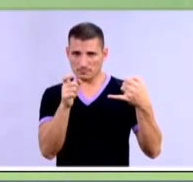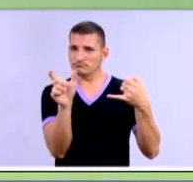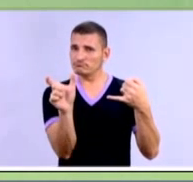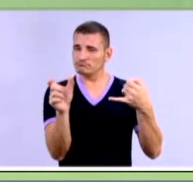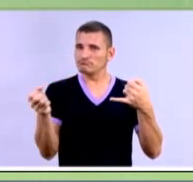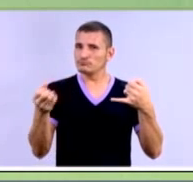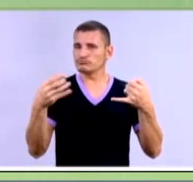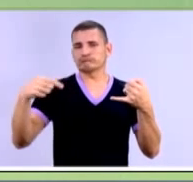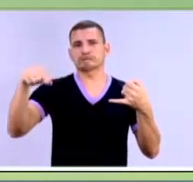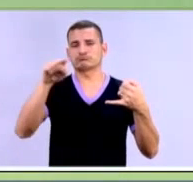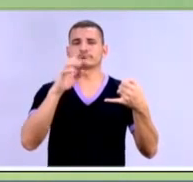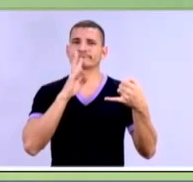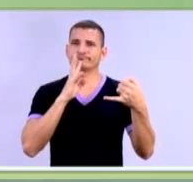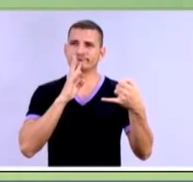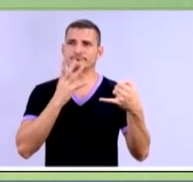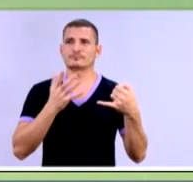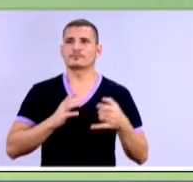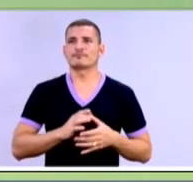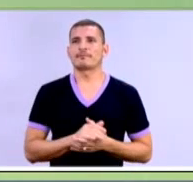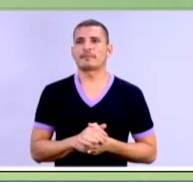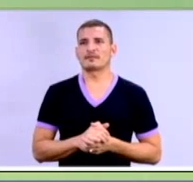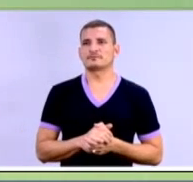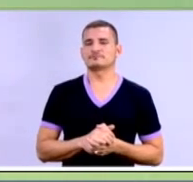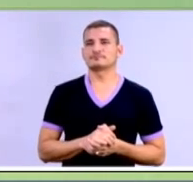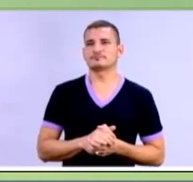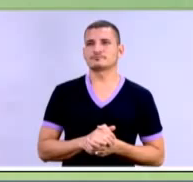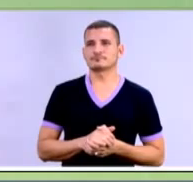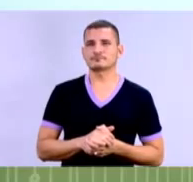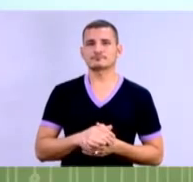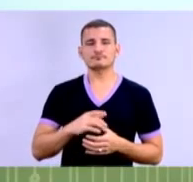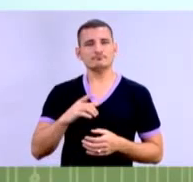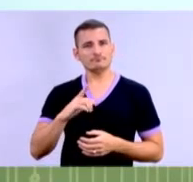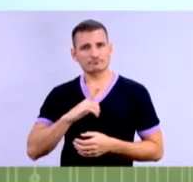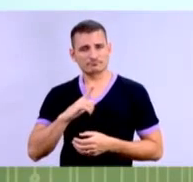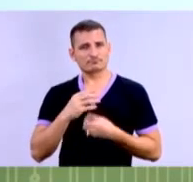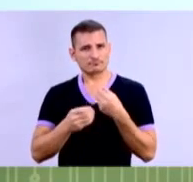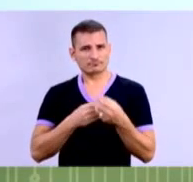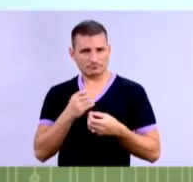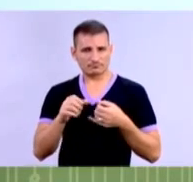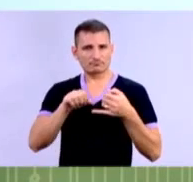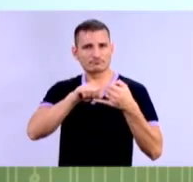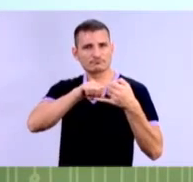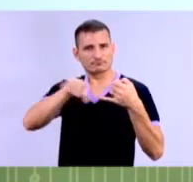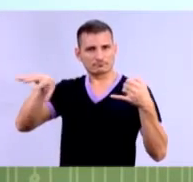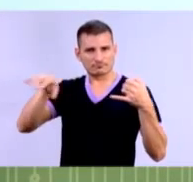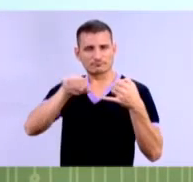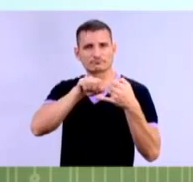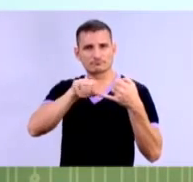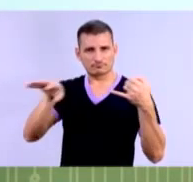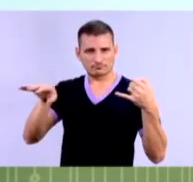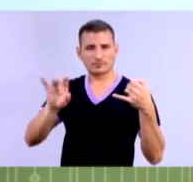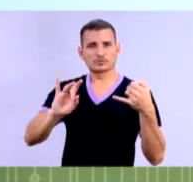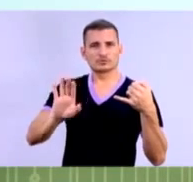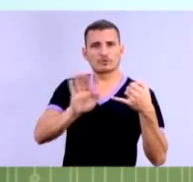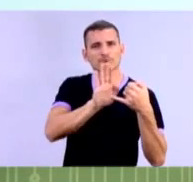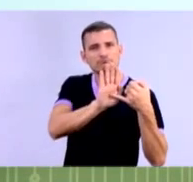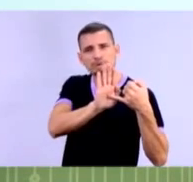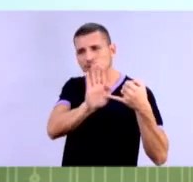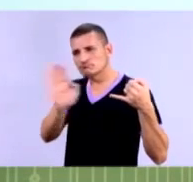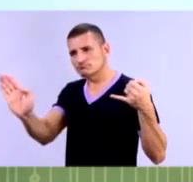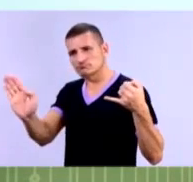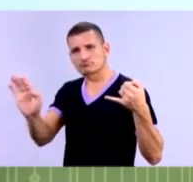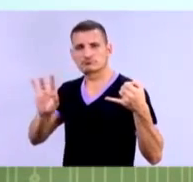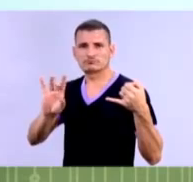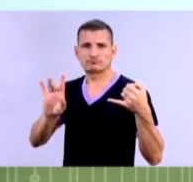vocês, vamos explicar rapidamente. A transmissão ela pode acontecer num único sentido, correto?